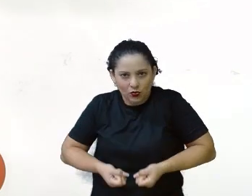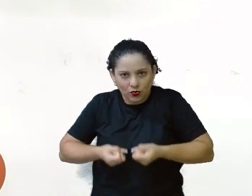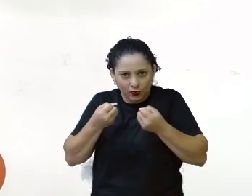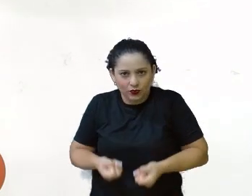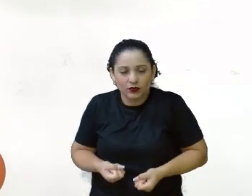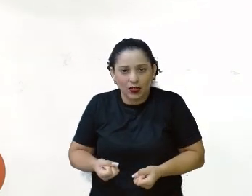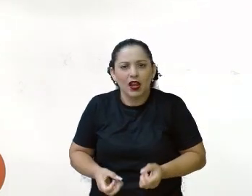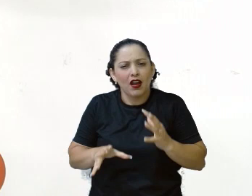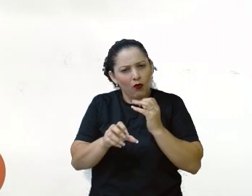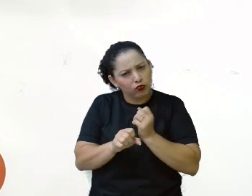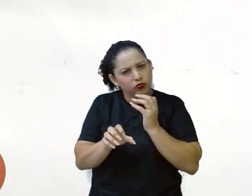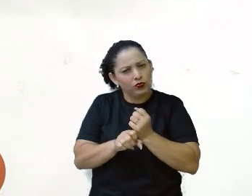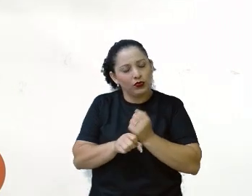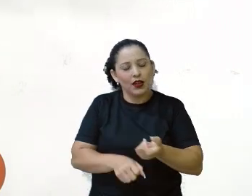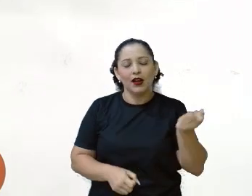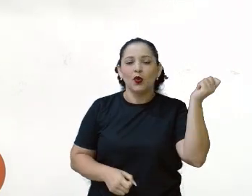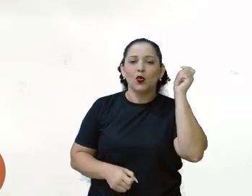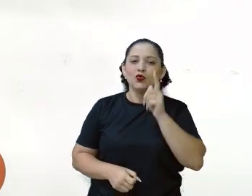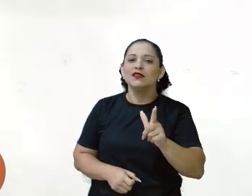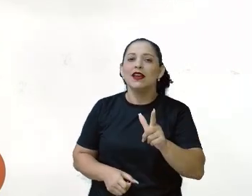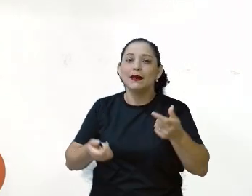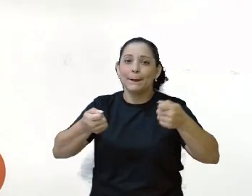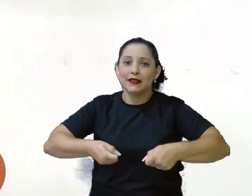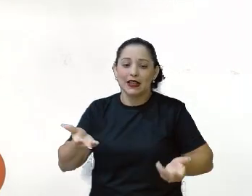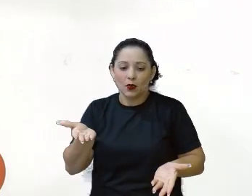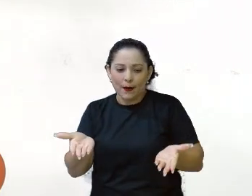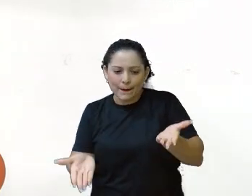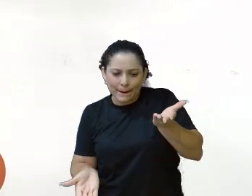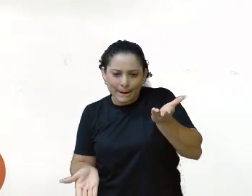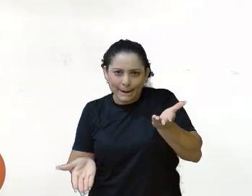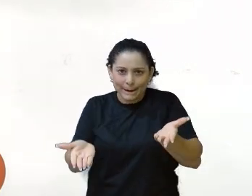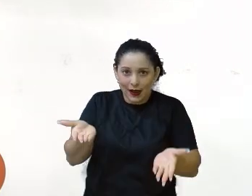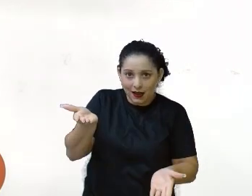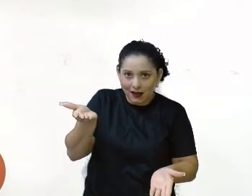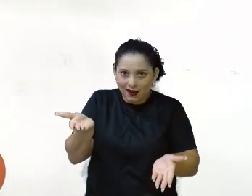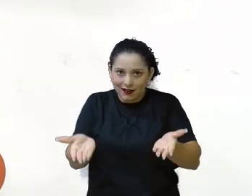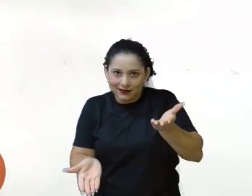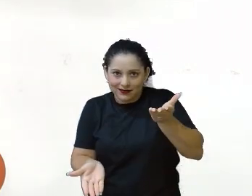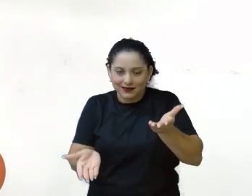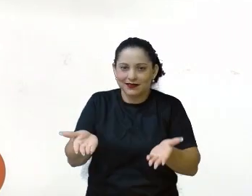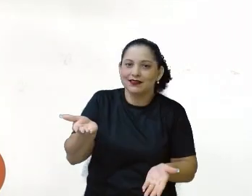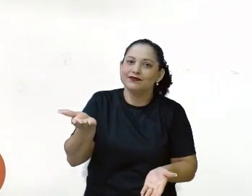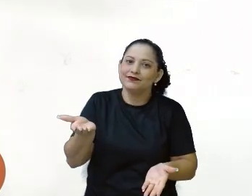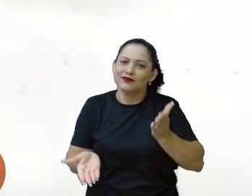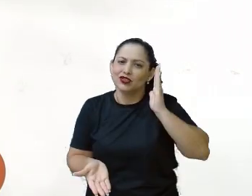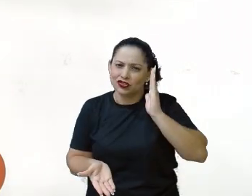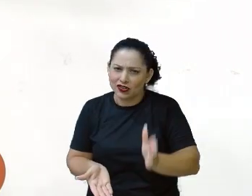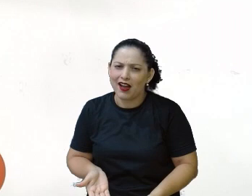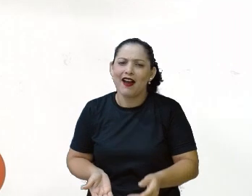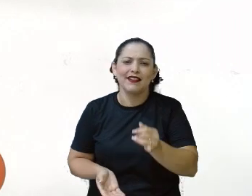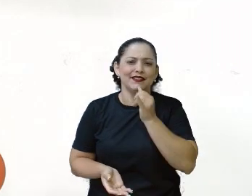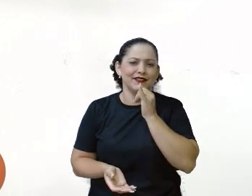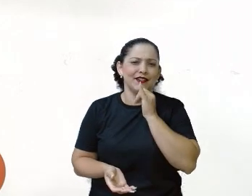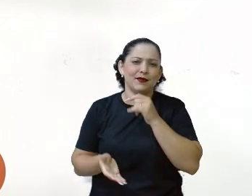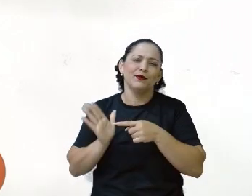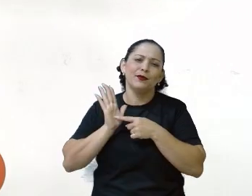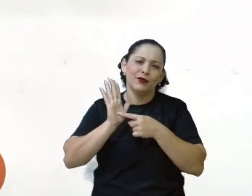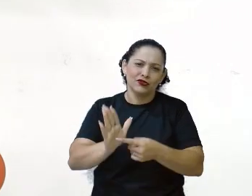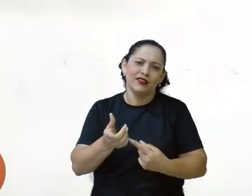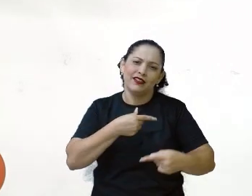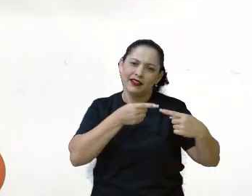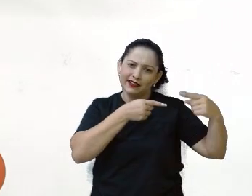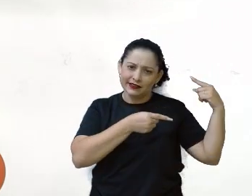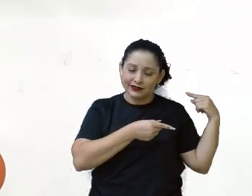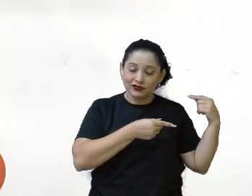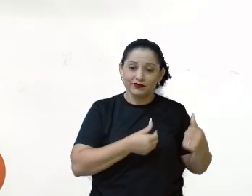objeto, de alguma coisa, a gente precisa de uma balança. Inclusive eu trouxe diversos exemplos de balança, né?